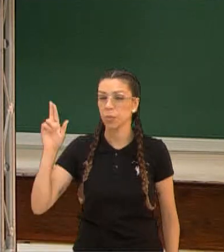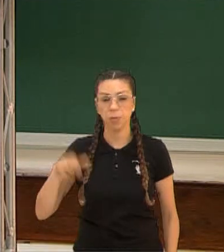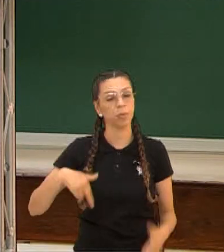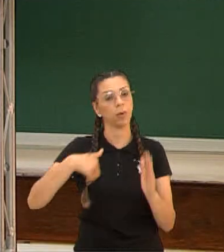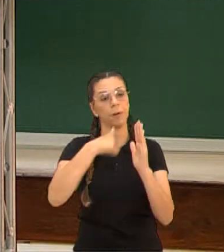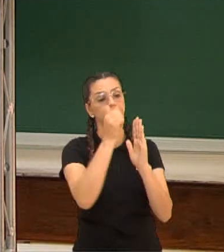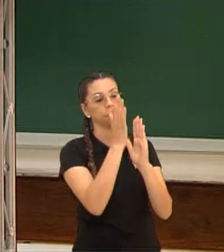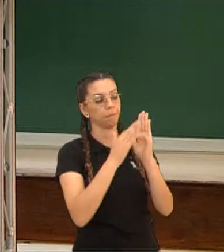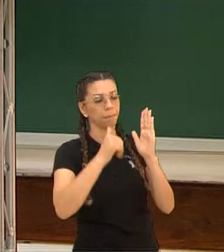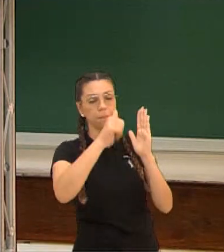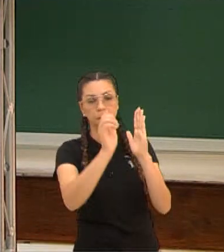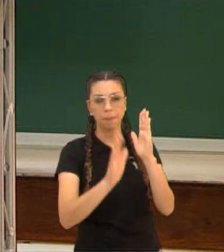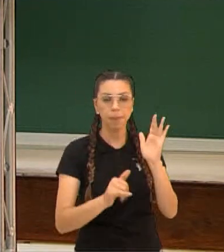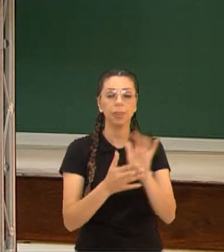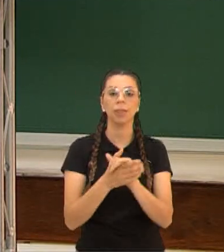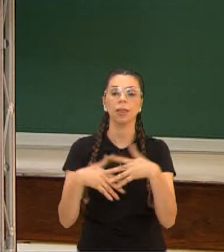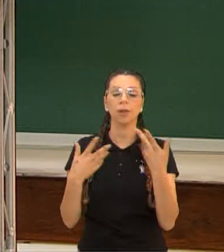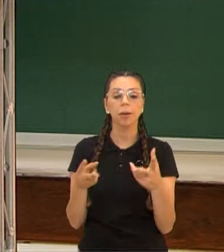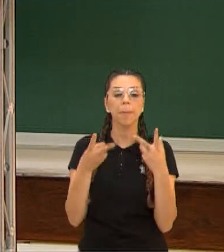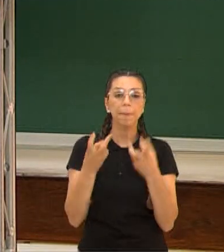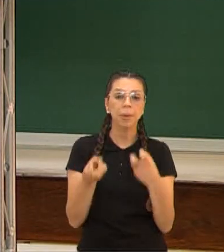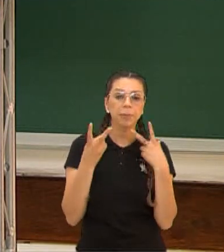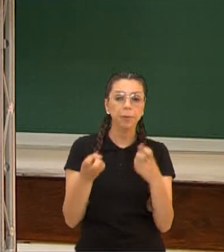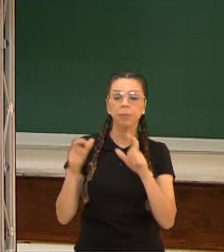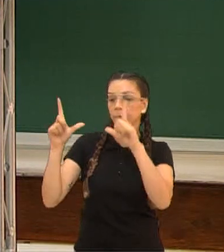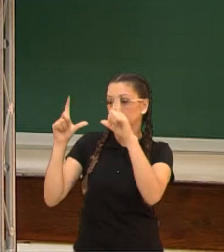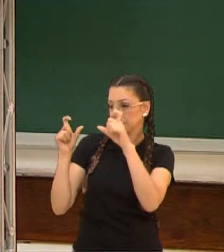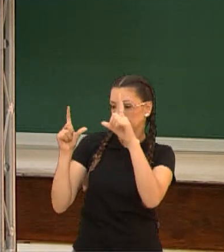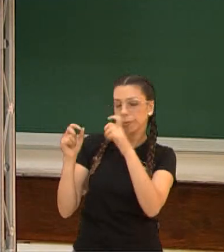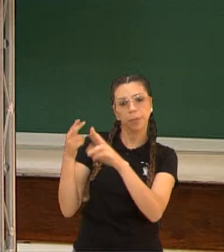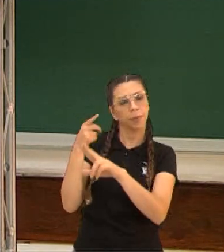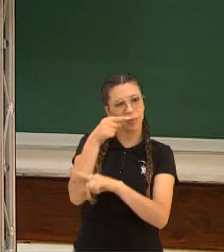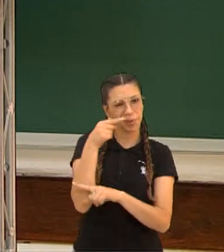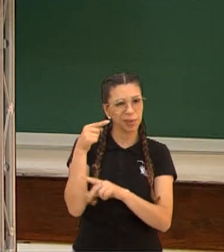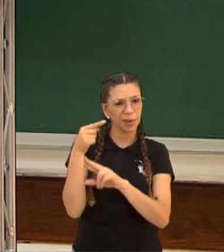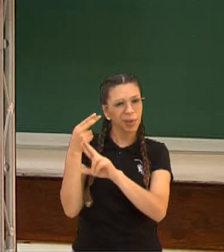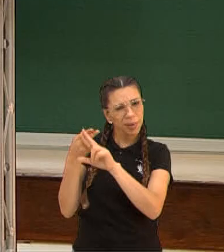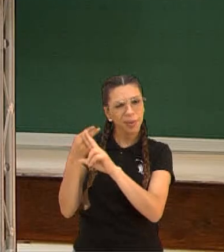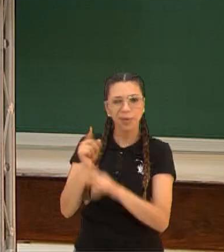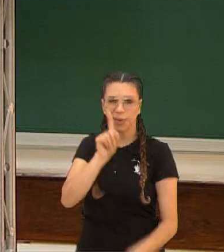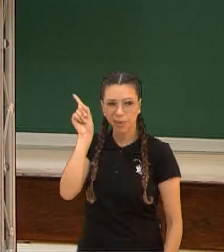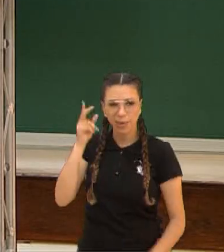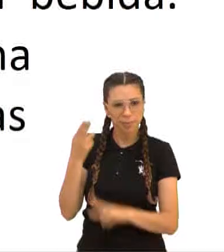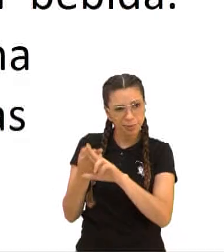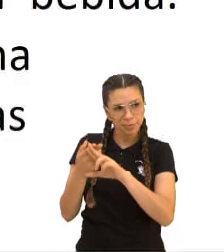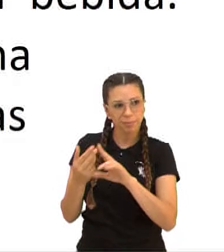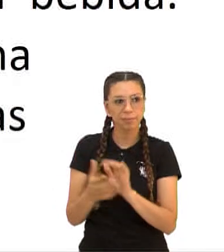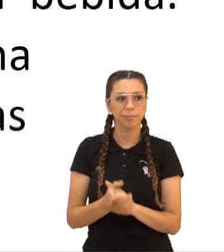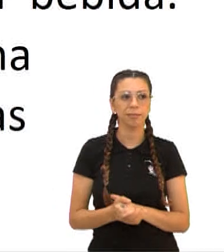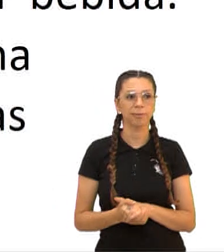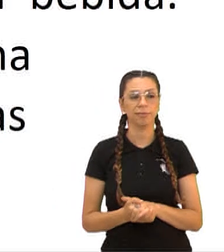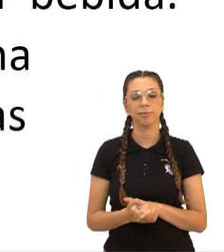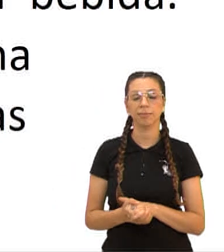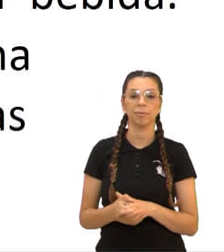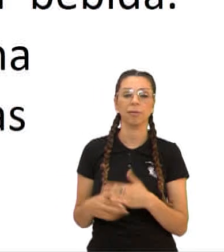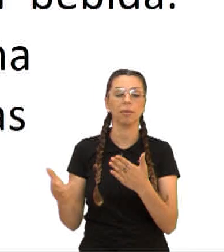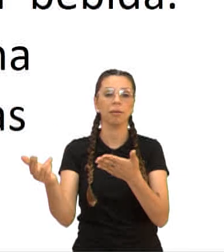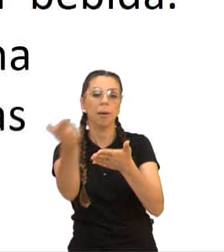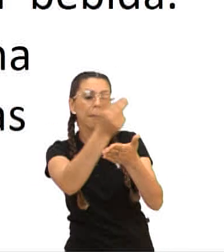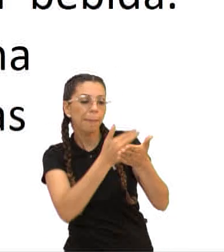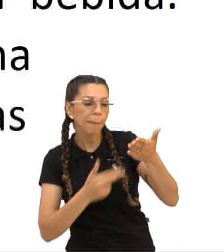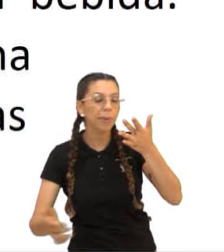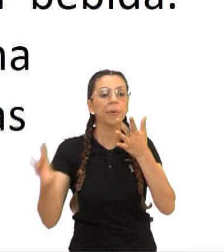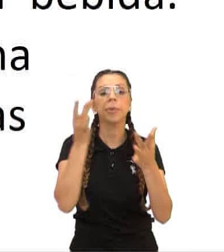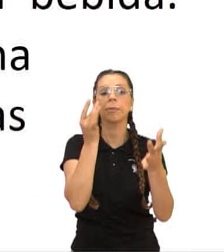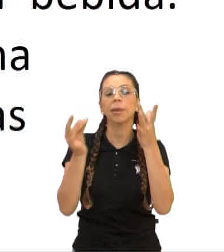pintados, graças à percepção da fotografia que ele utilizava. Então, foto aérea, tudo, né? Pintou espetáculos em circos,